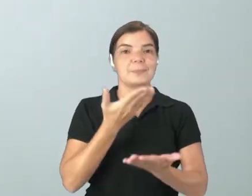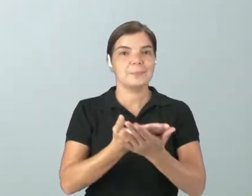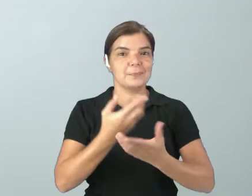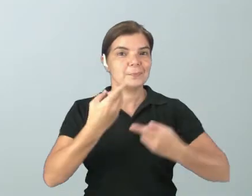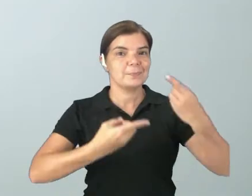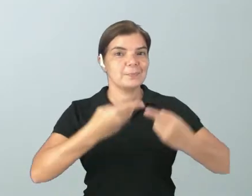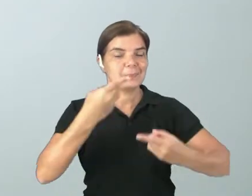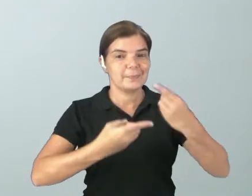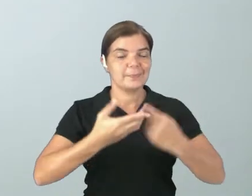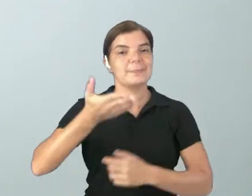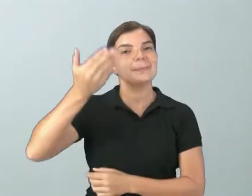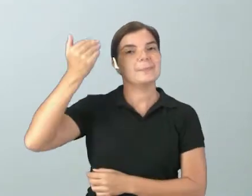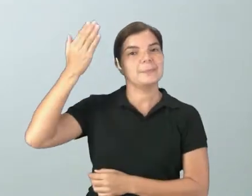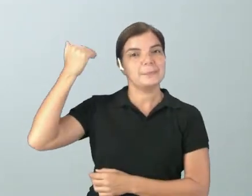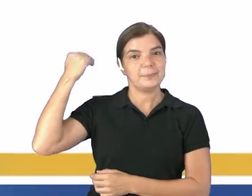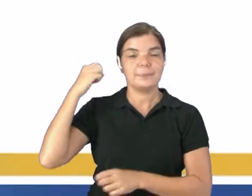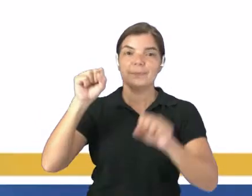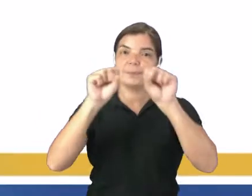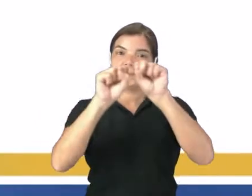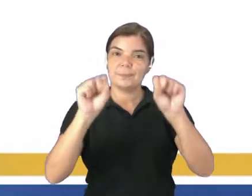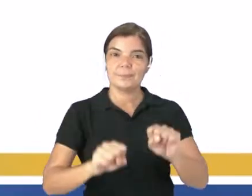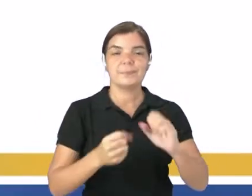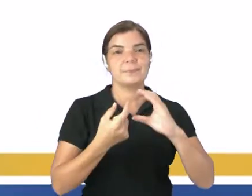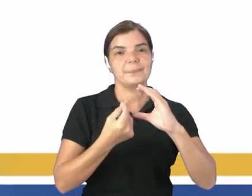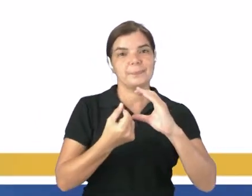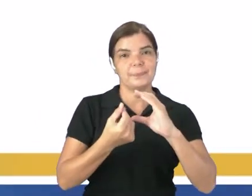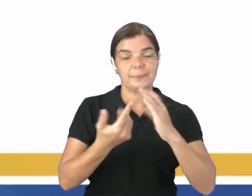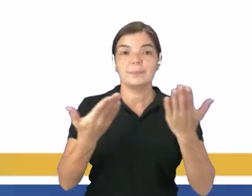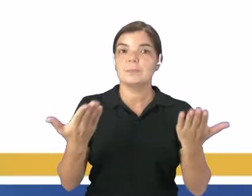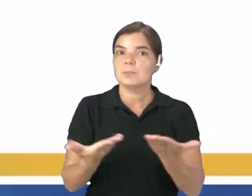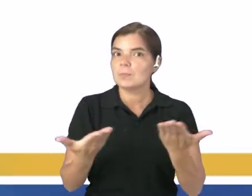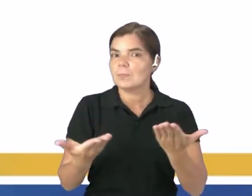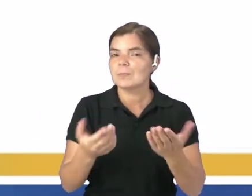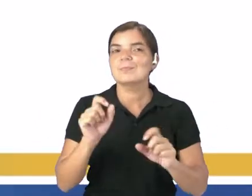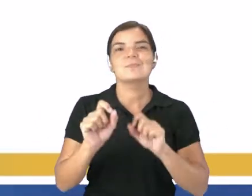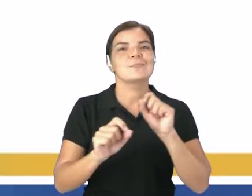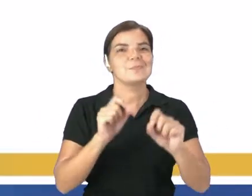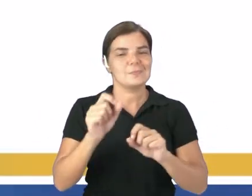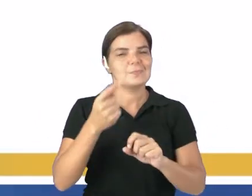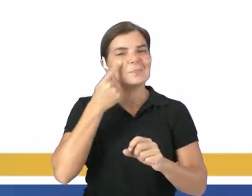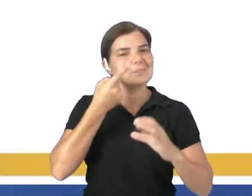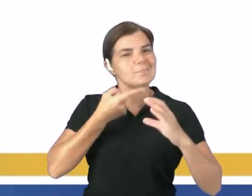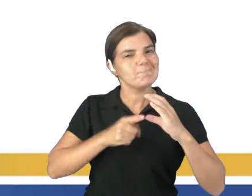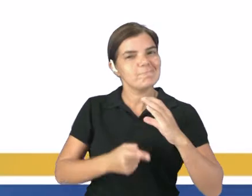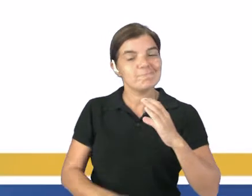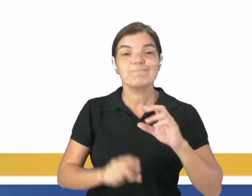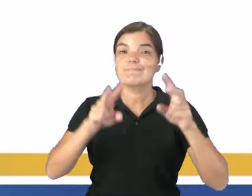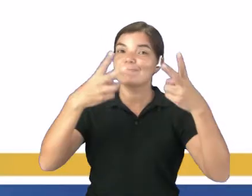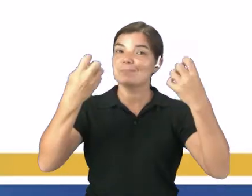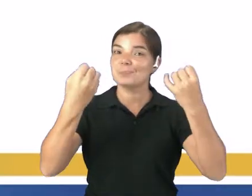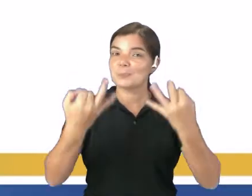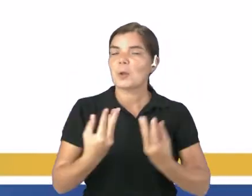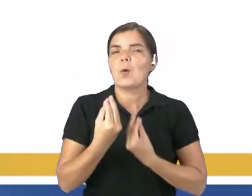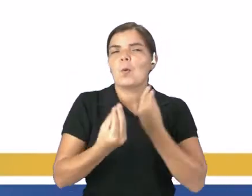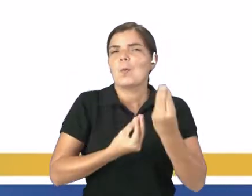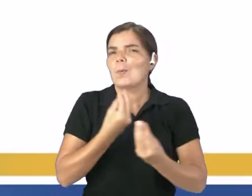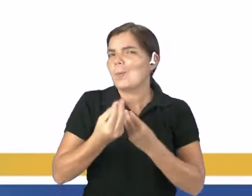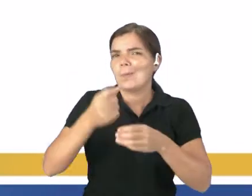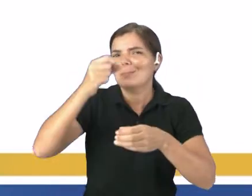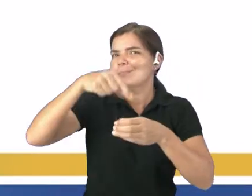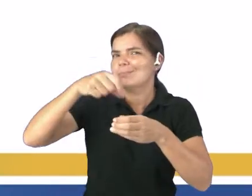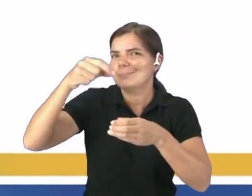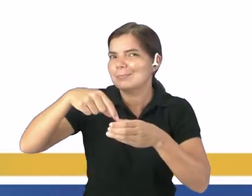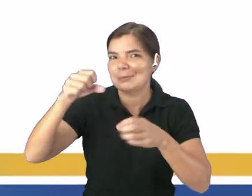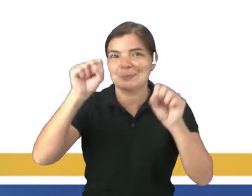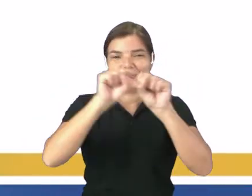aula passada sobre o sistema capitalista. Só que hoje a gente vai adentrar um pouquinho mais e falar sobre os modos de produção desse